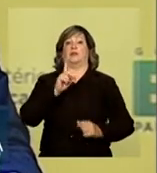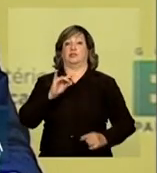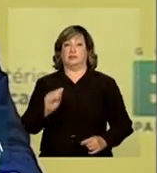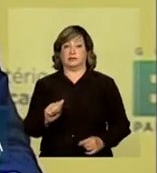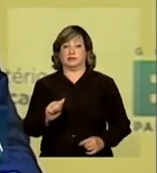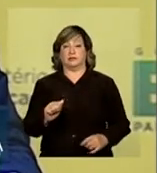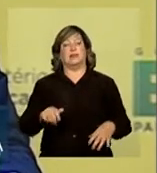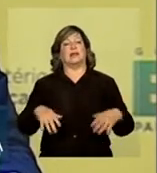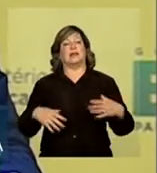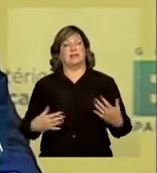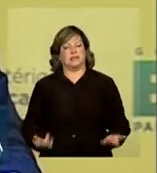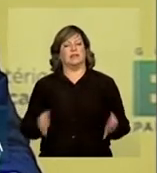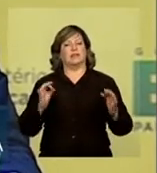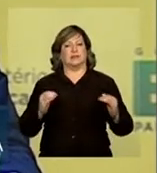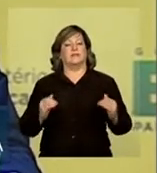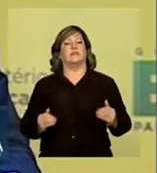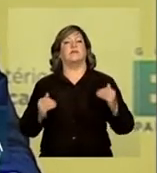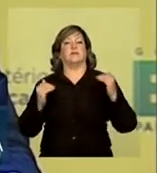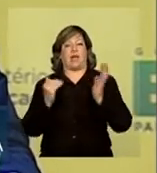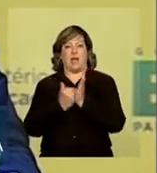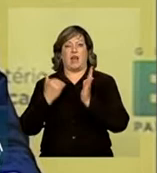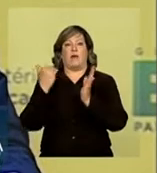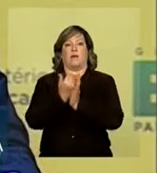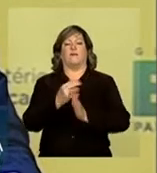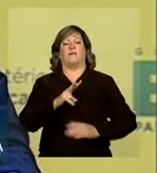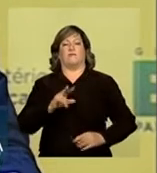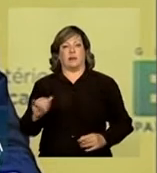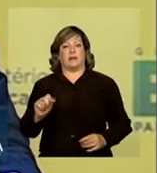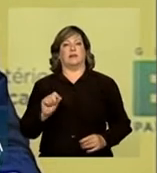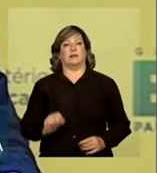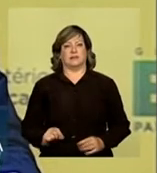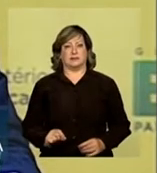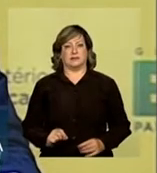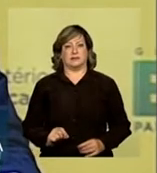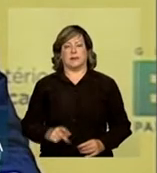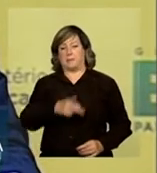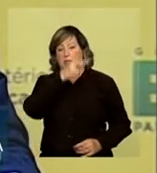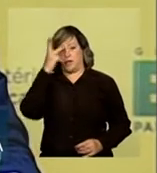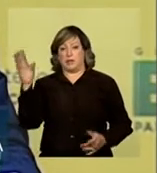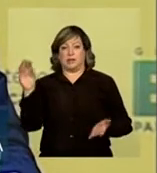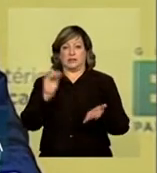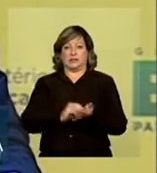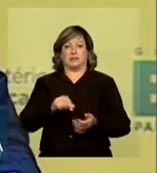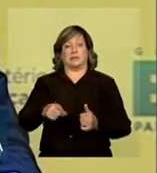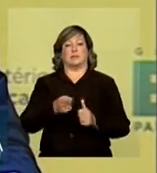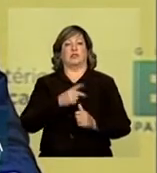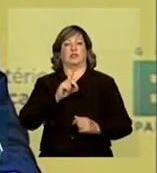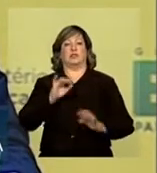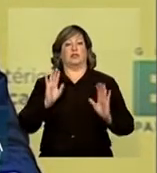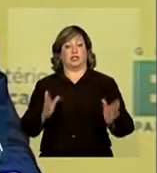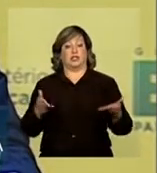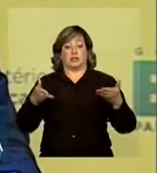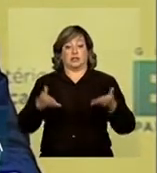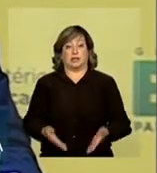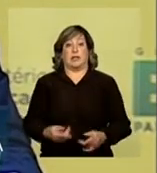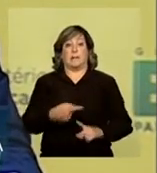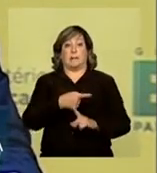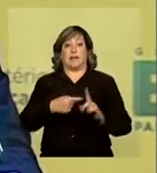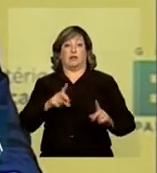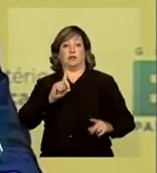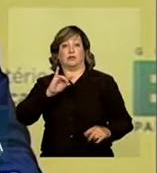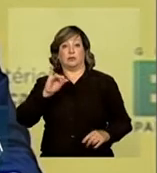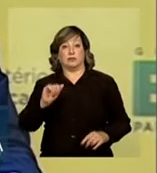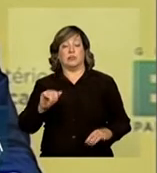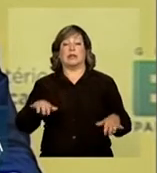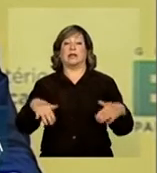nós seguramente passaremos devemos passar a os inscritos nesse primeiro dia já estamos chegando a metade do dia